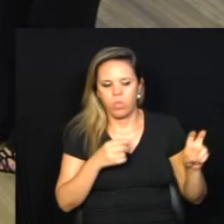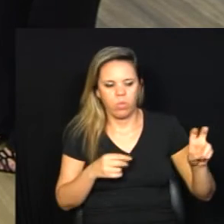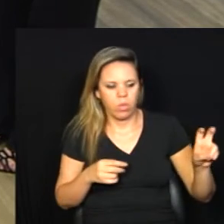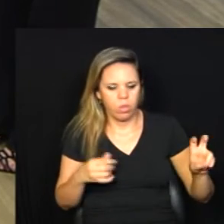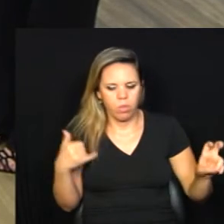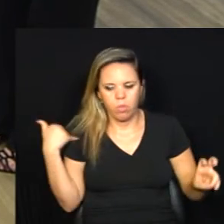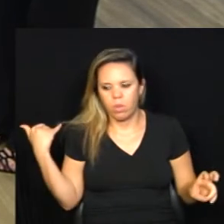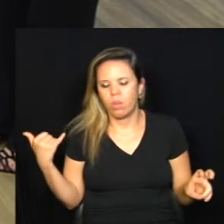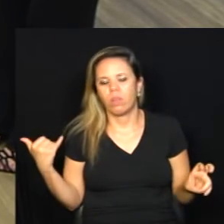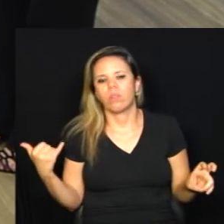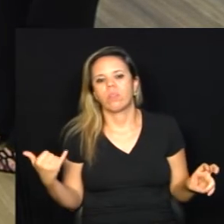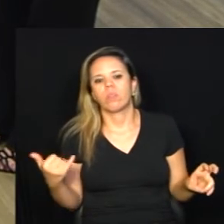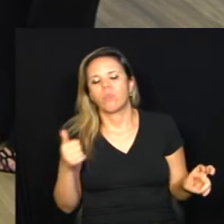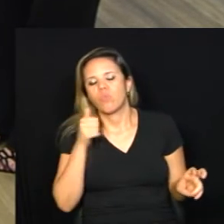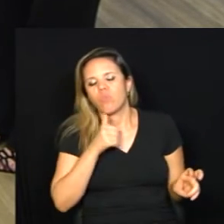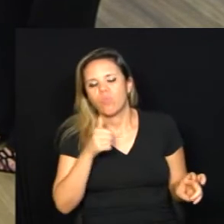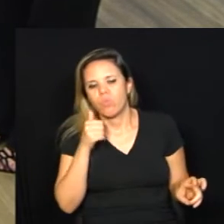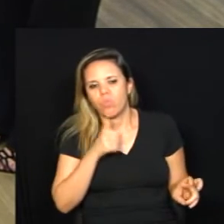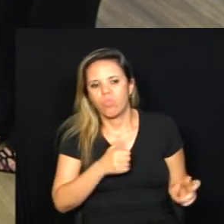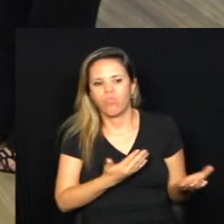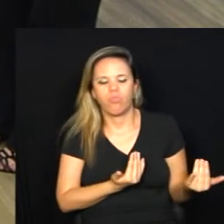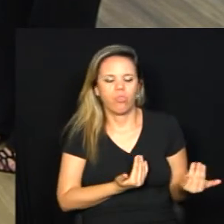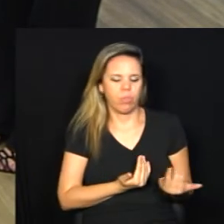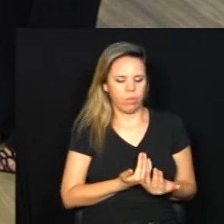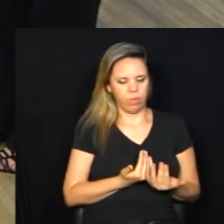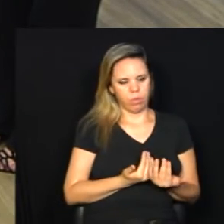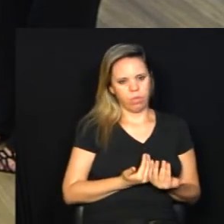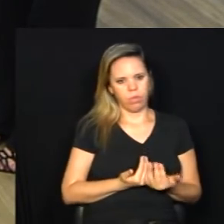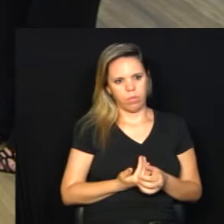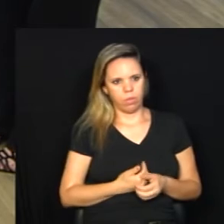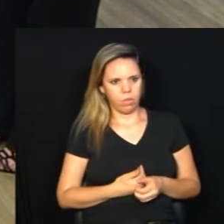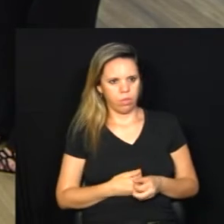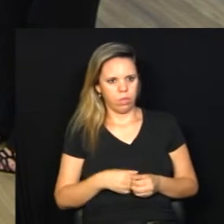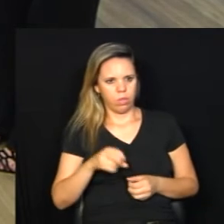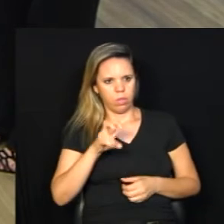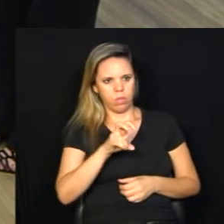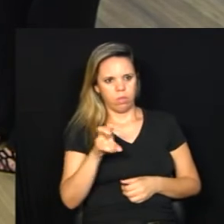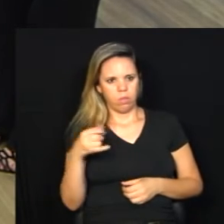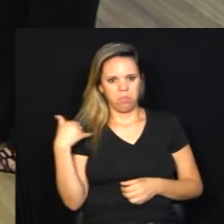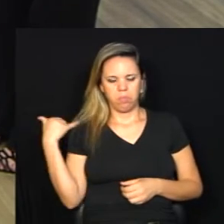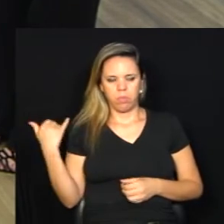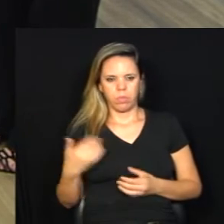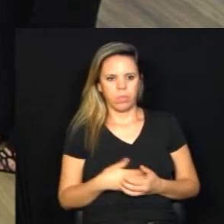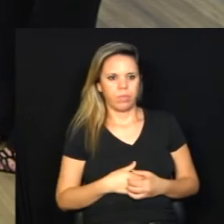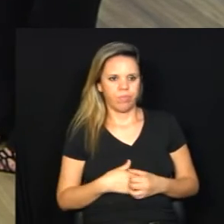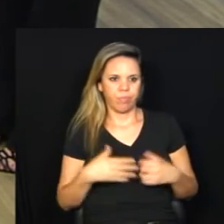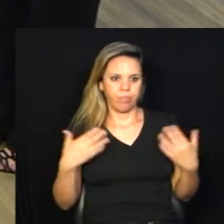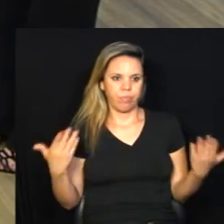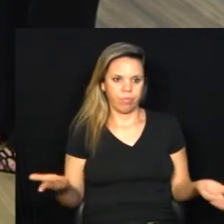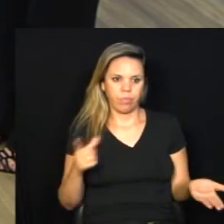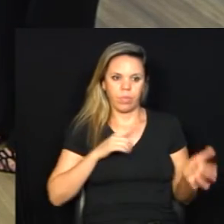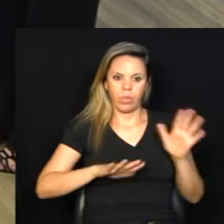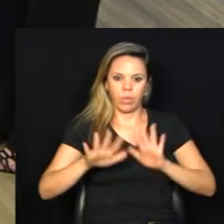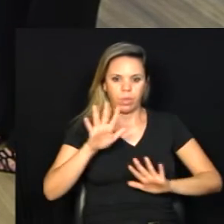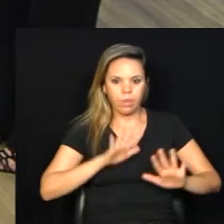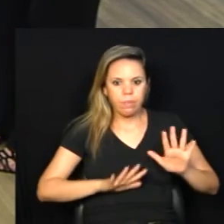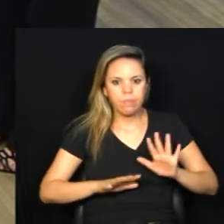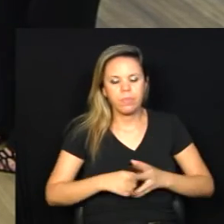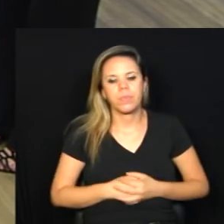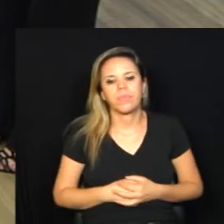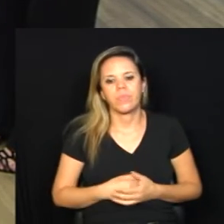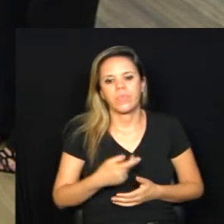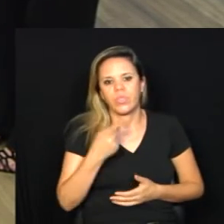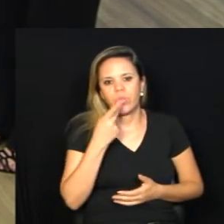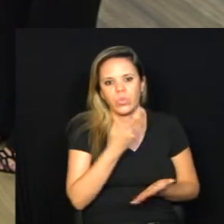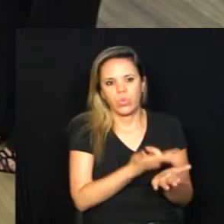55 anos, mulher também jovem, né, com apenas 55 anos. Então a gente tem que tomar todos os cuidados. A gente falou